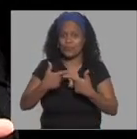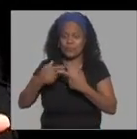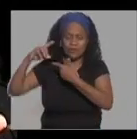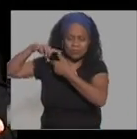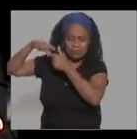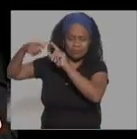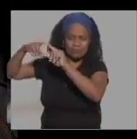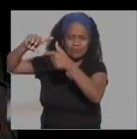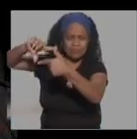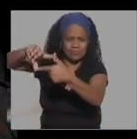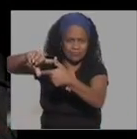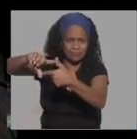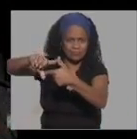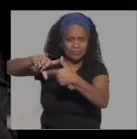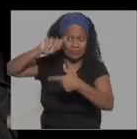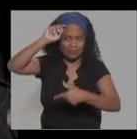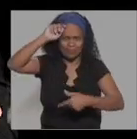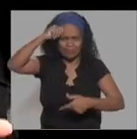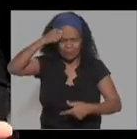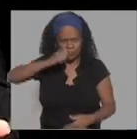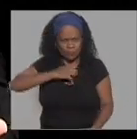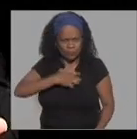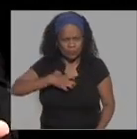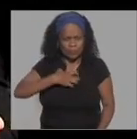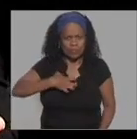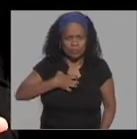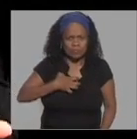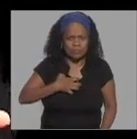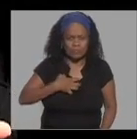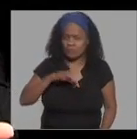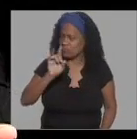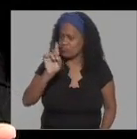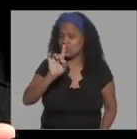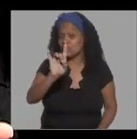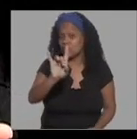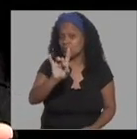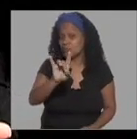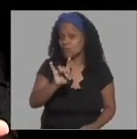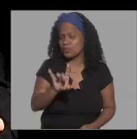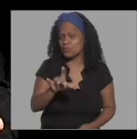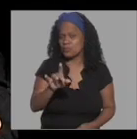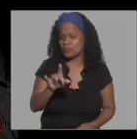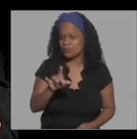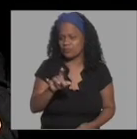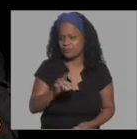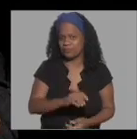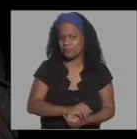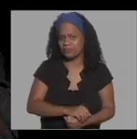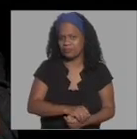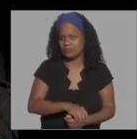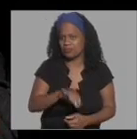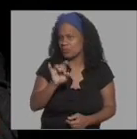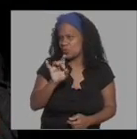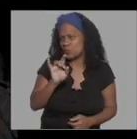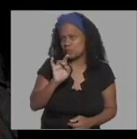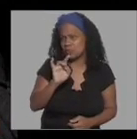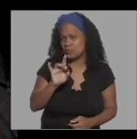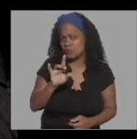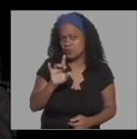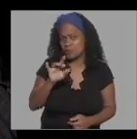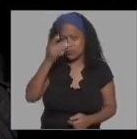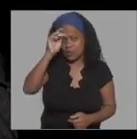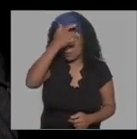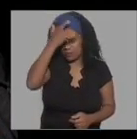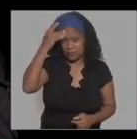ancestralidade negra revoltada não somente na verdade de uma uma do